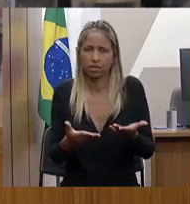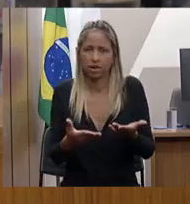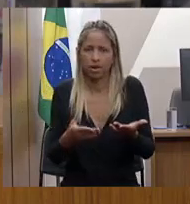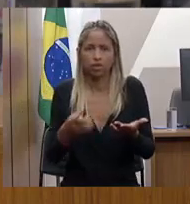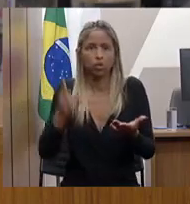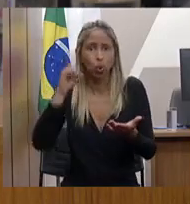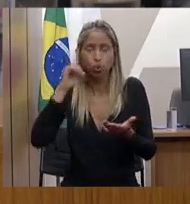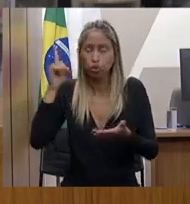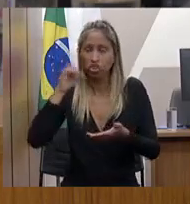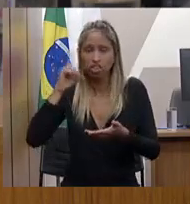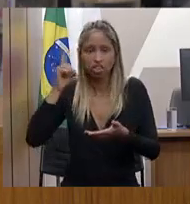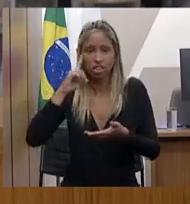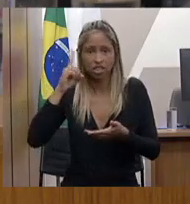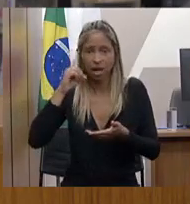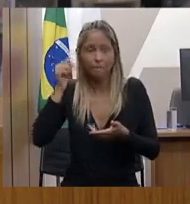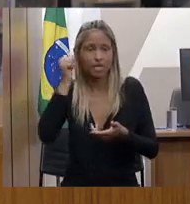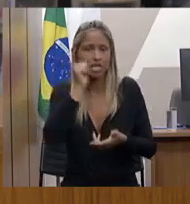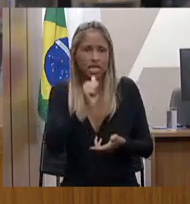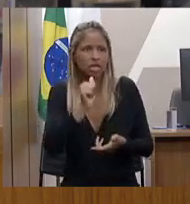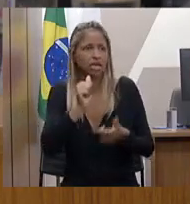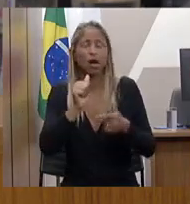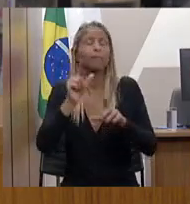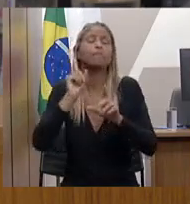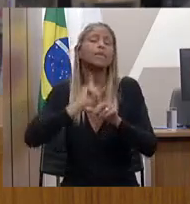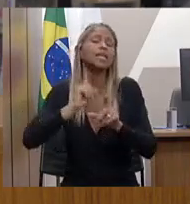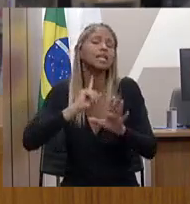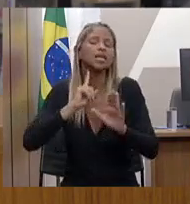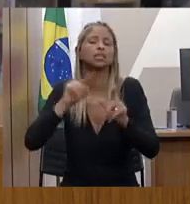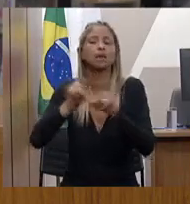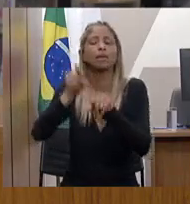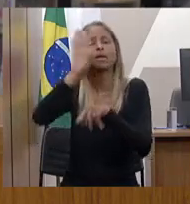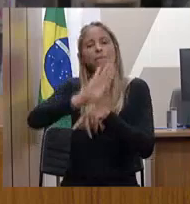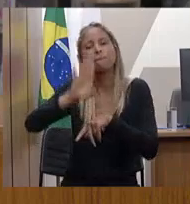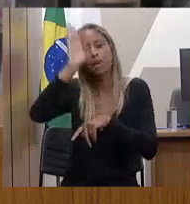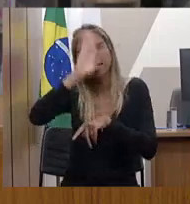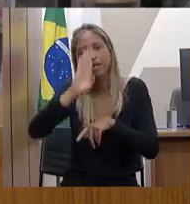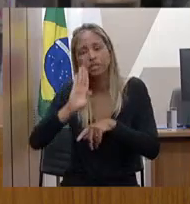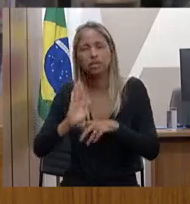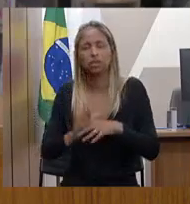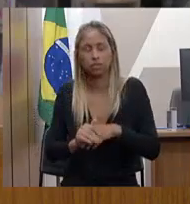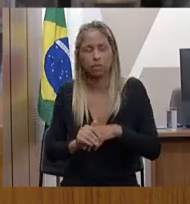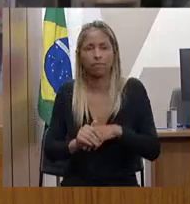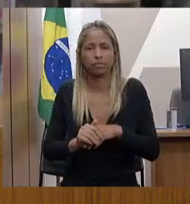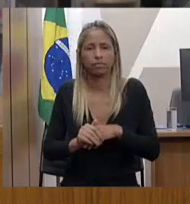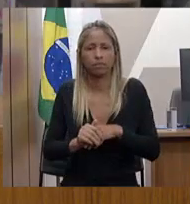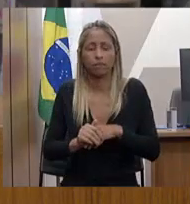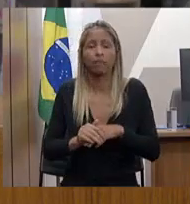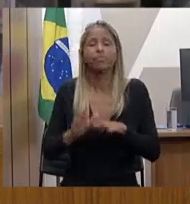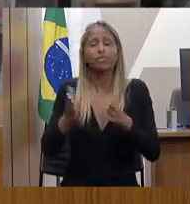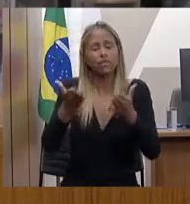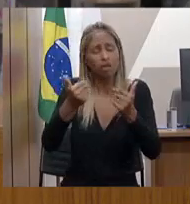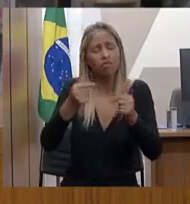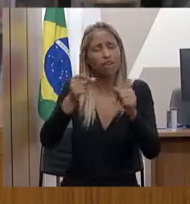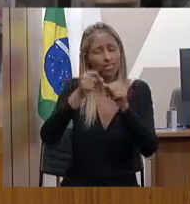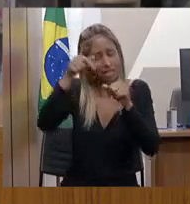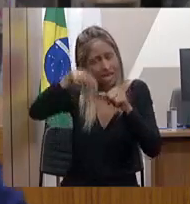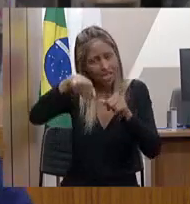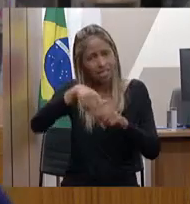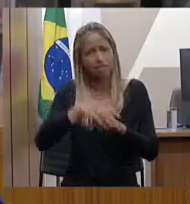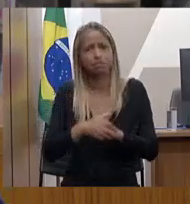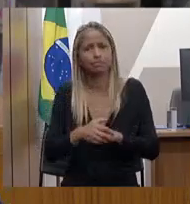de dia não só em Minas mas no Brasil todo mas vamos começar a fazer o para casa o dever de casa aqui